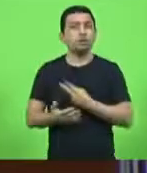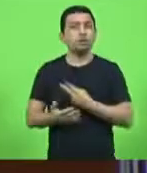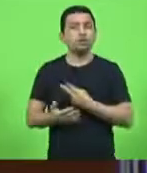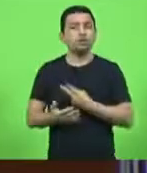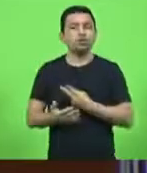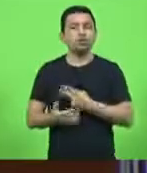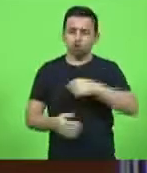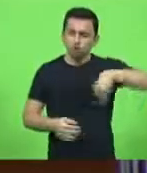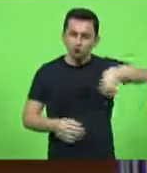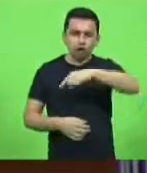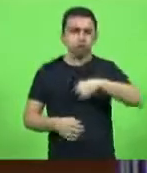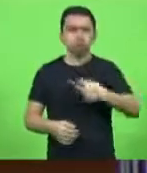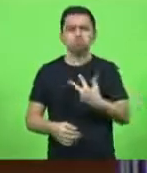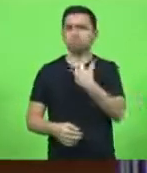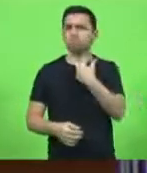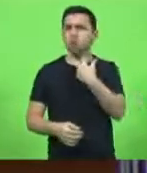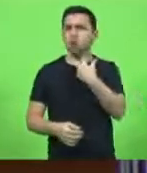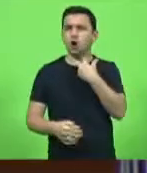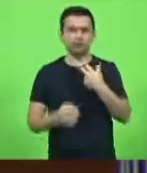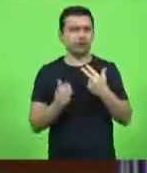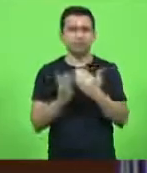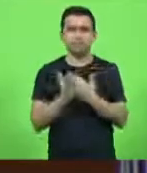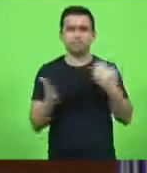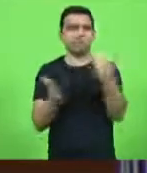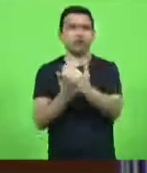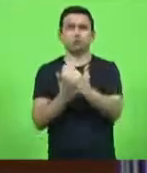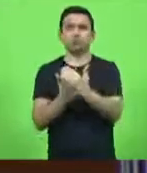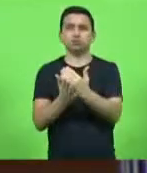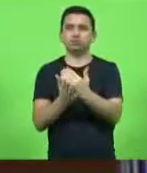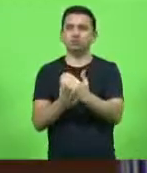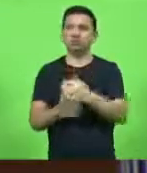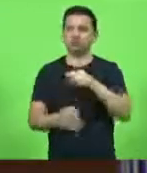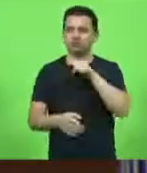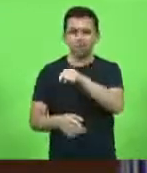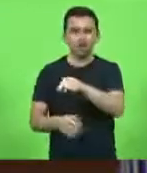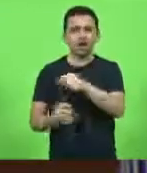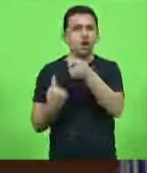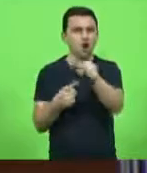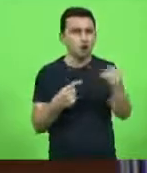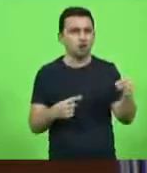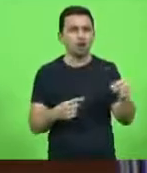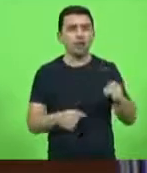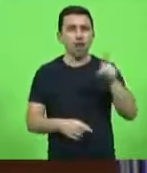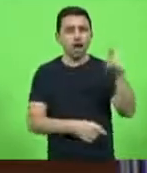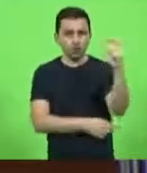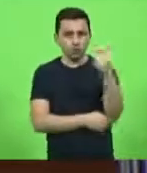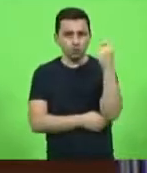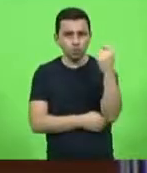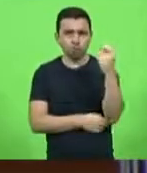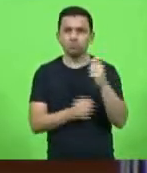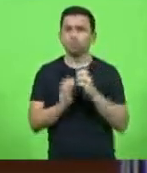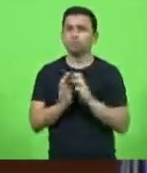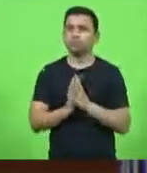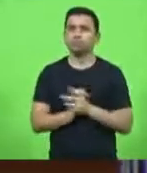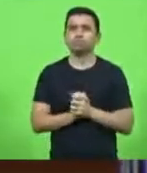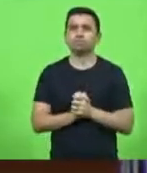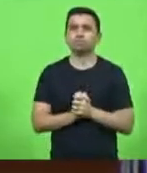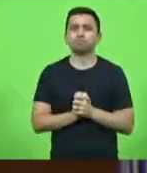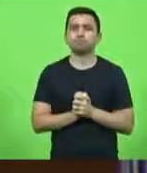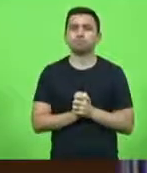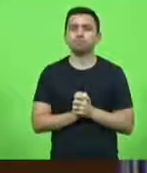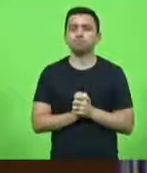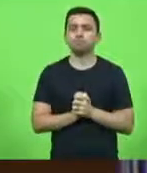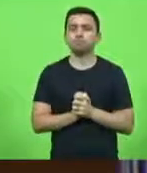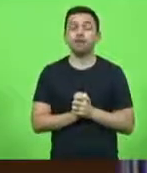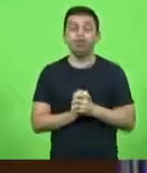vamos deixar passar esse daqui porque porque isso é sacanagem o Rio Grande do Sul mas mais ou menos o senhor presidente mas dois minutos